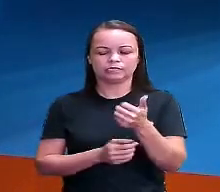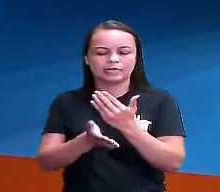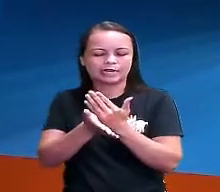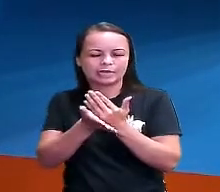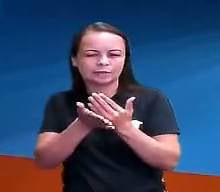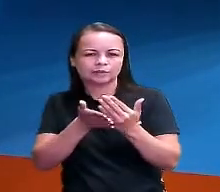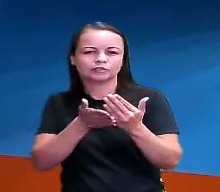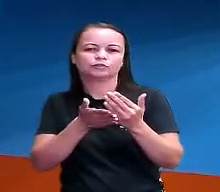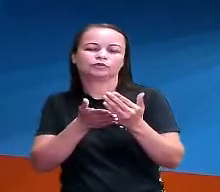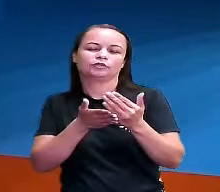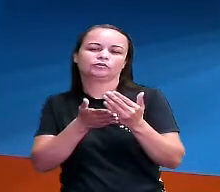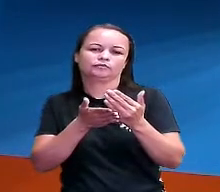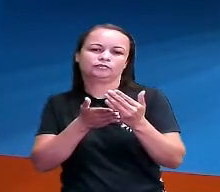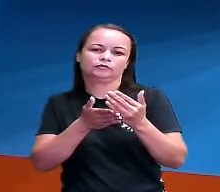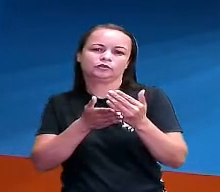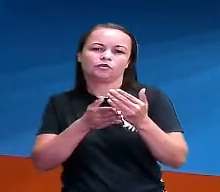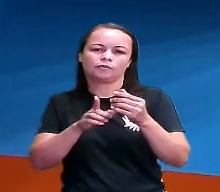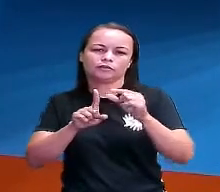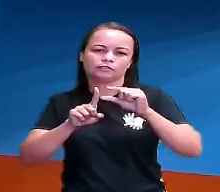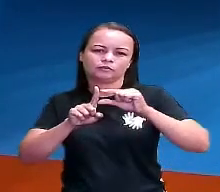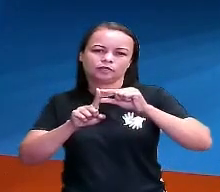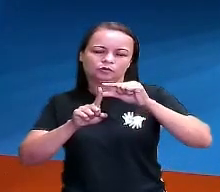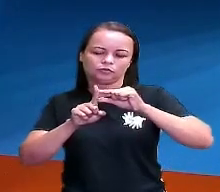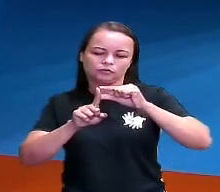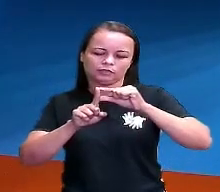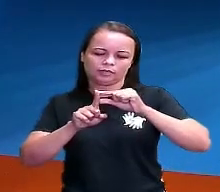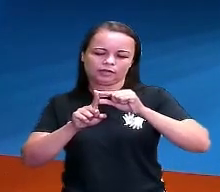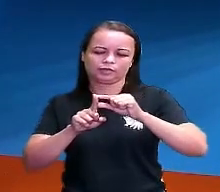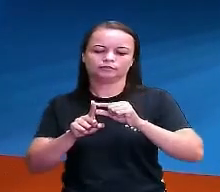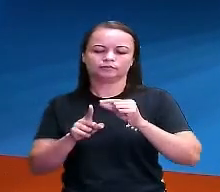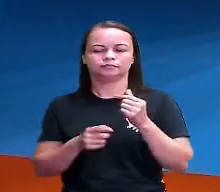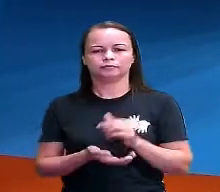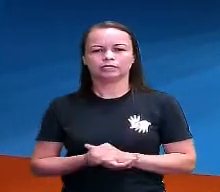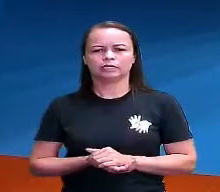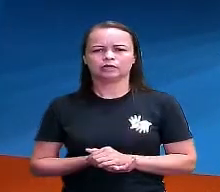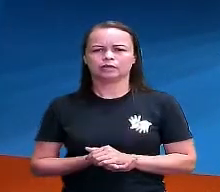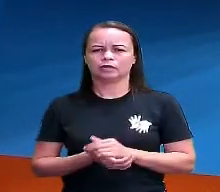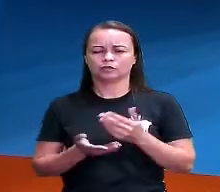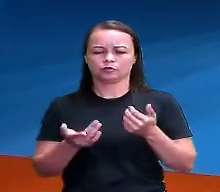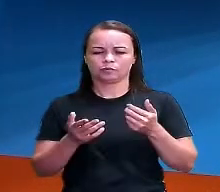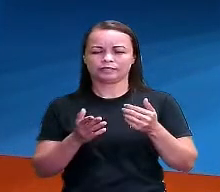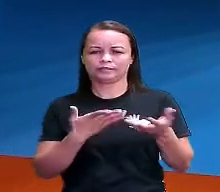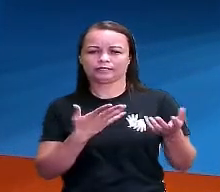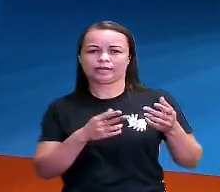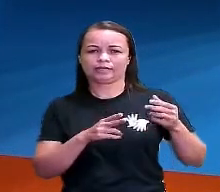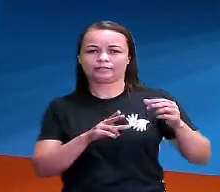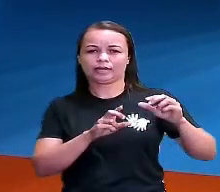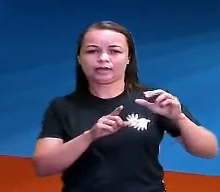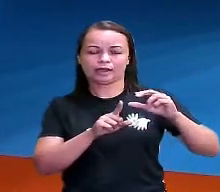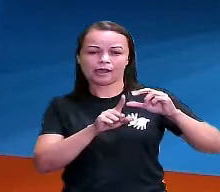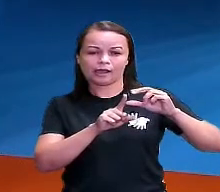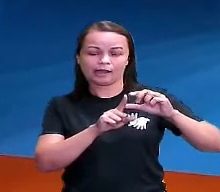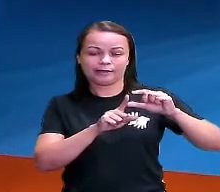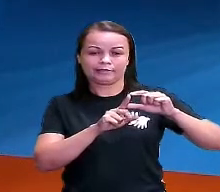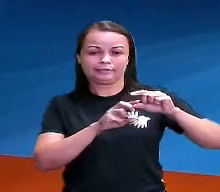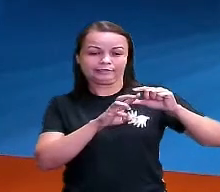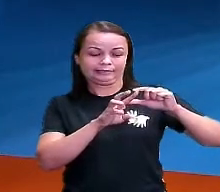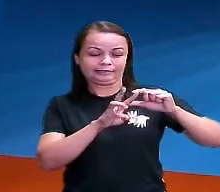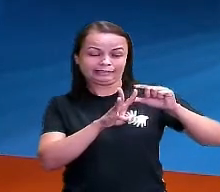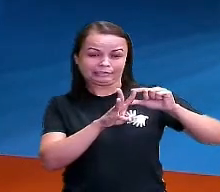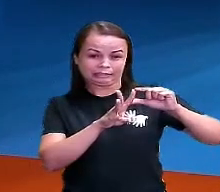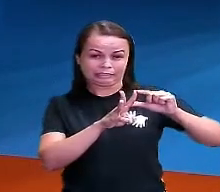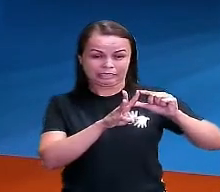da unidade e vou seguindo, tá? Eu nunca vou começar daqui para lá. É sempre da